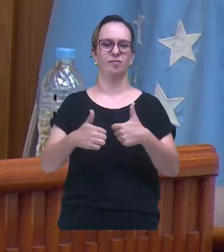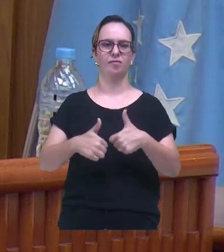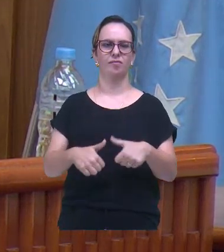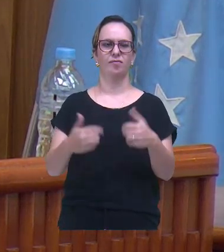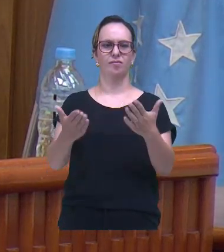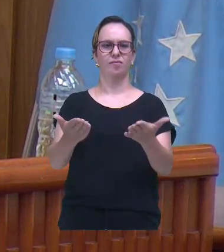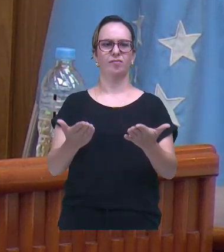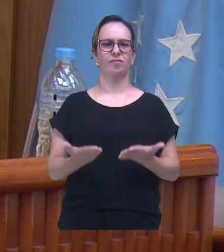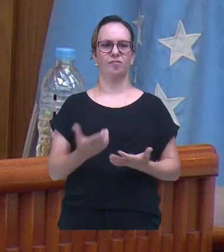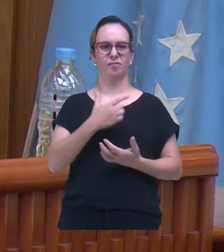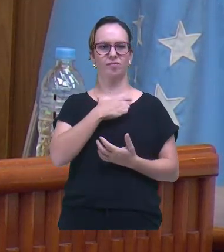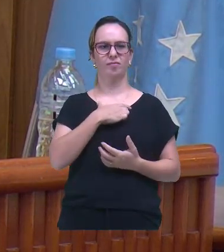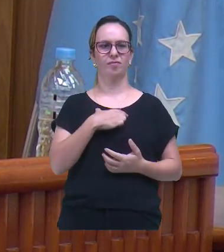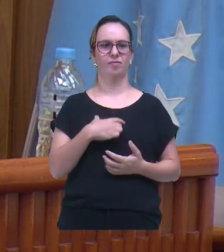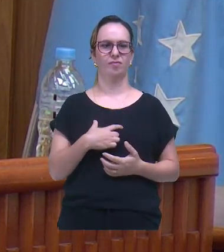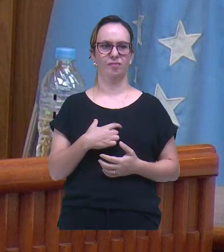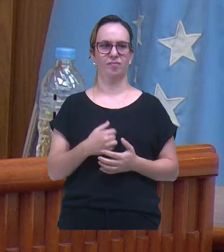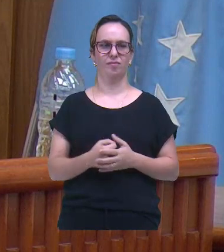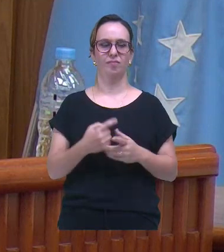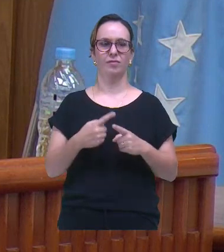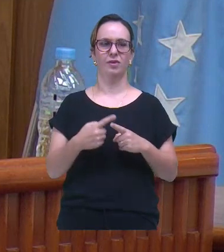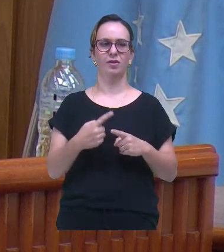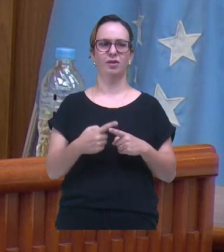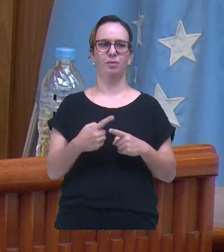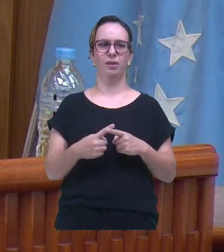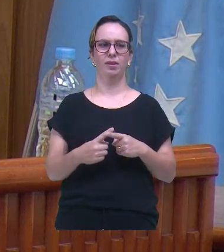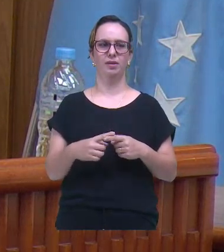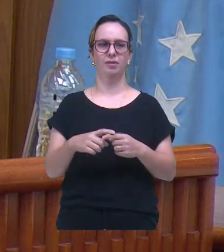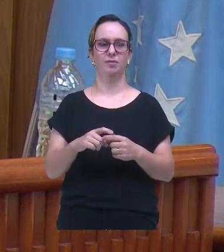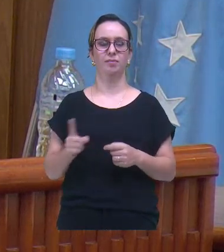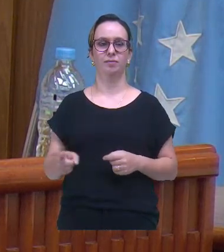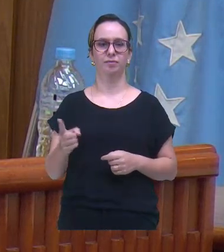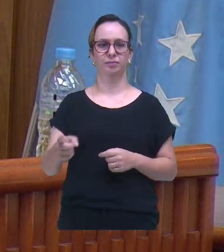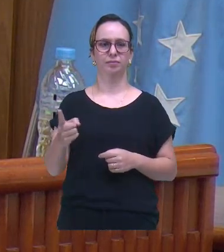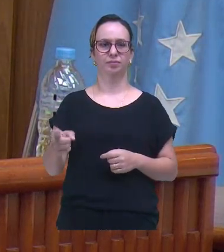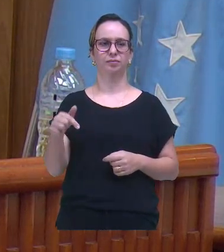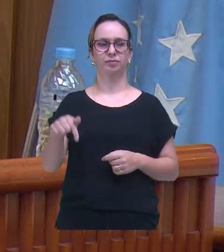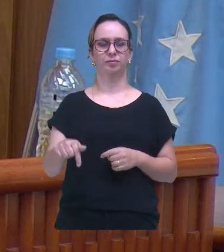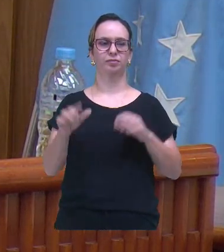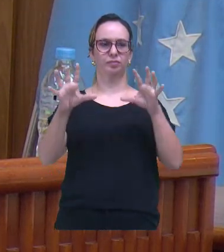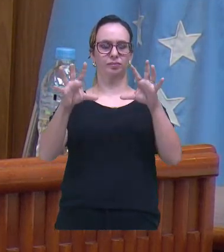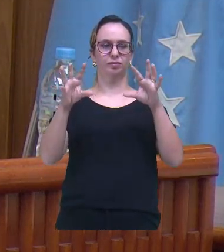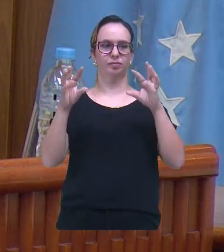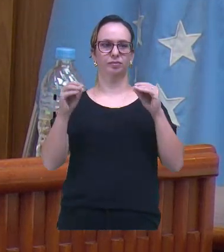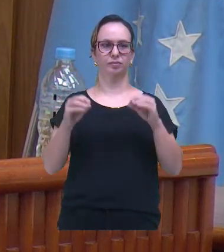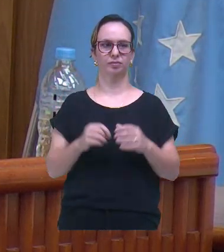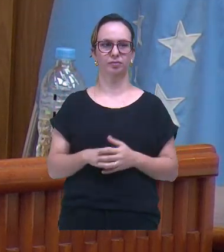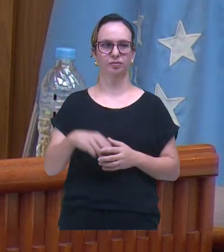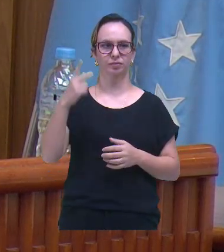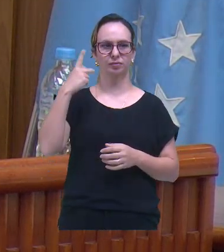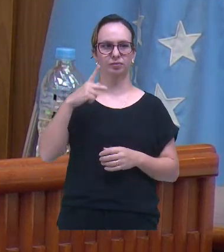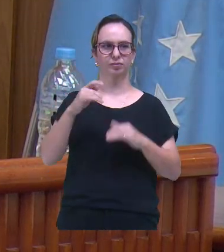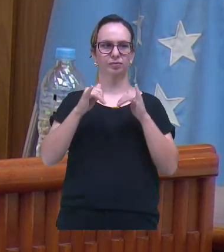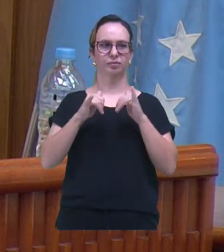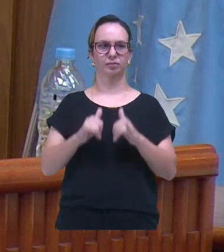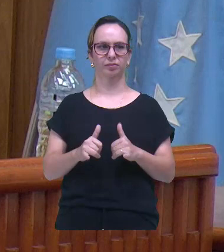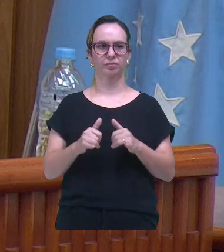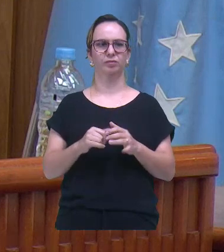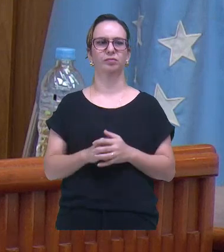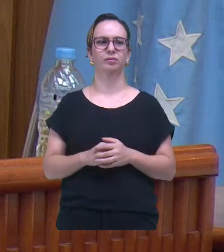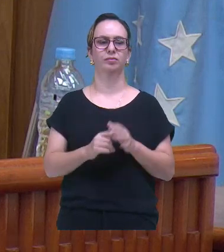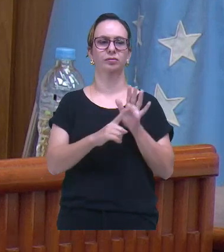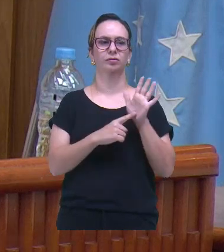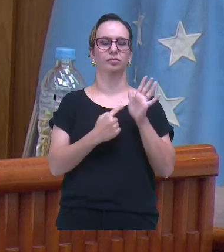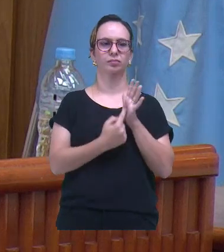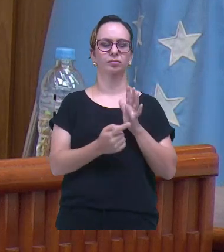essa medalha. Porque seria infinita a nossa noite aqui. Então, o que ficou claro aqui para a gente,